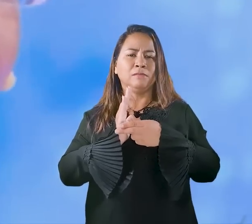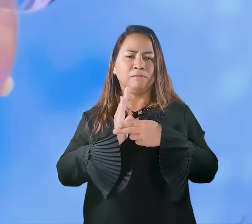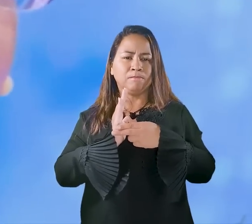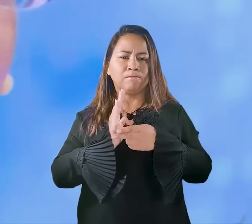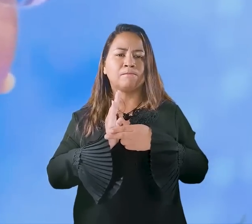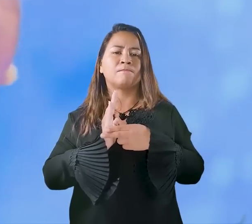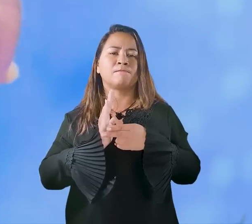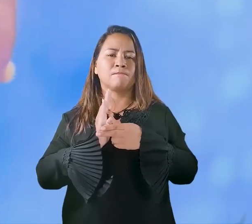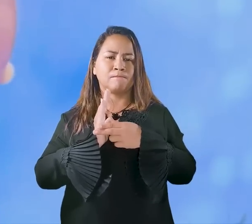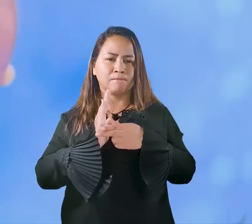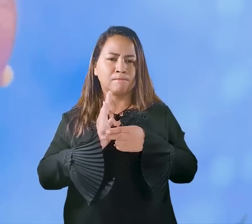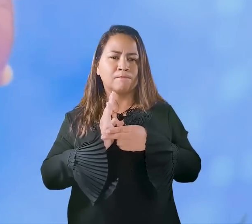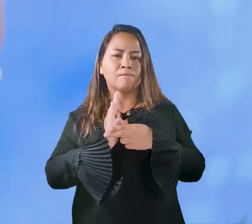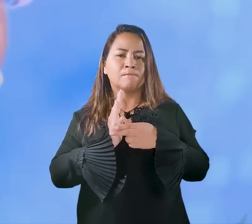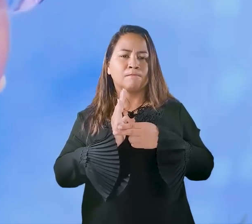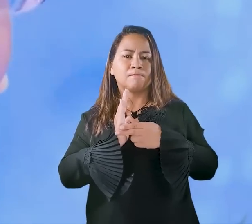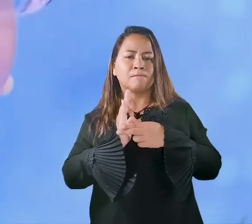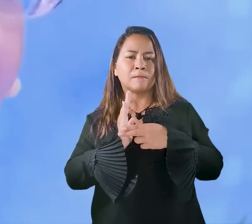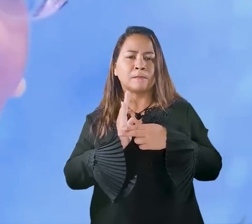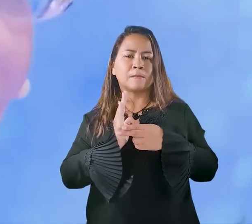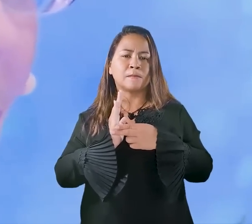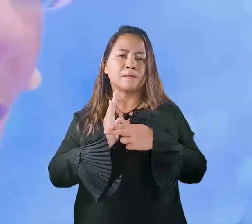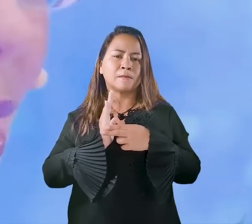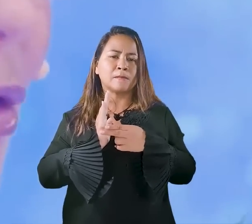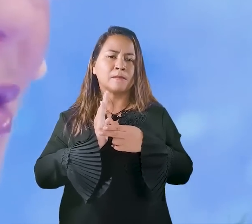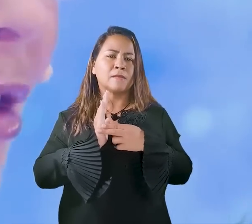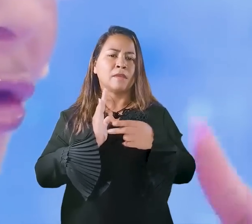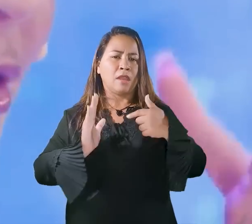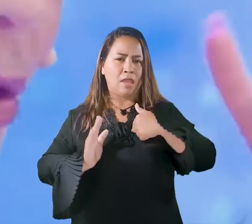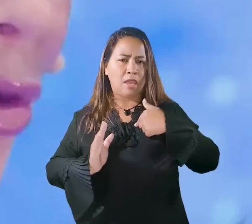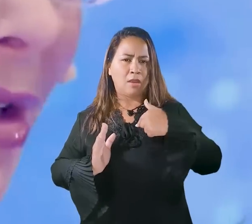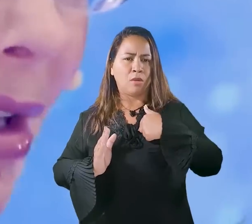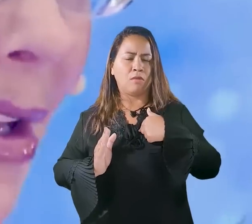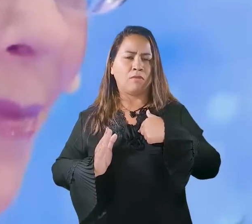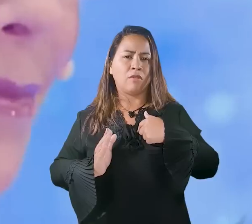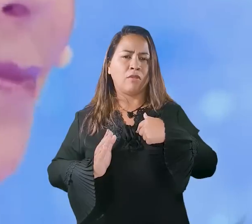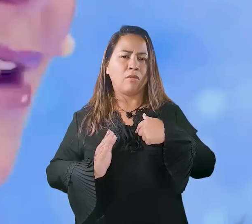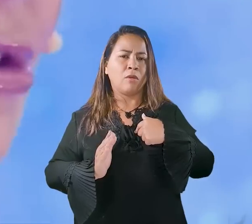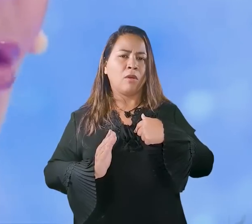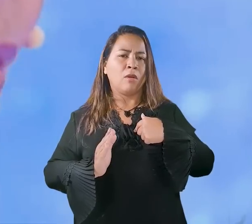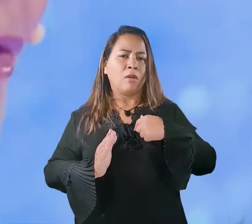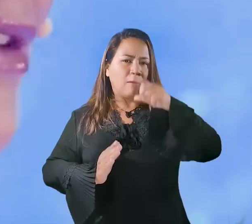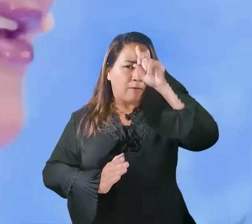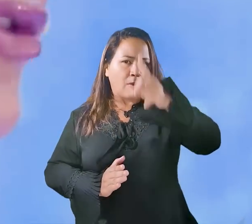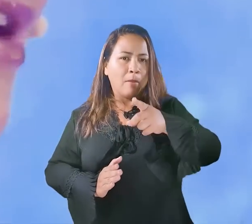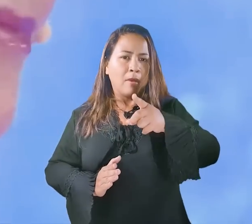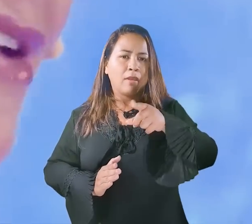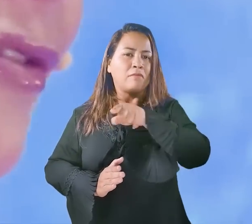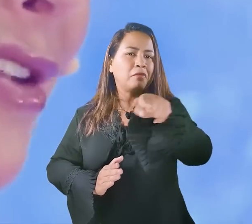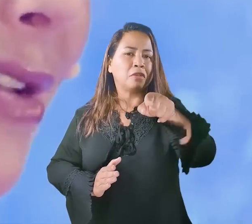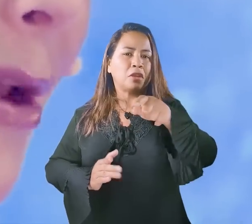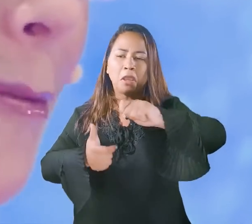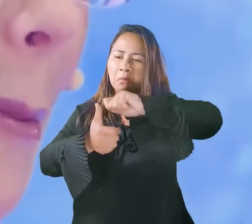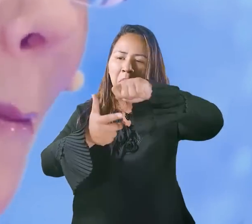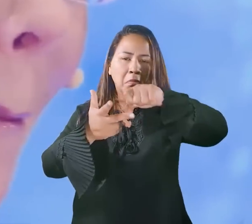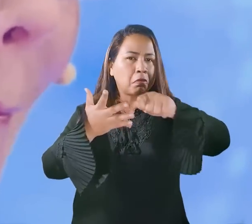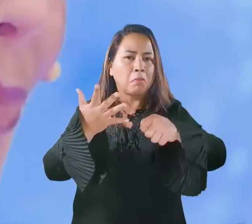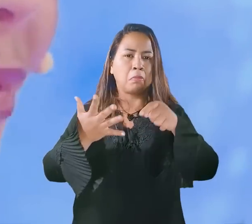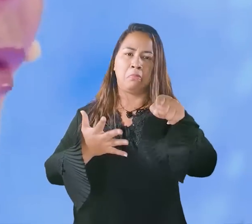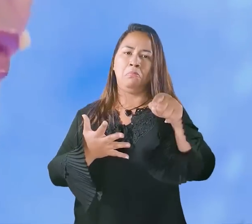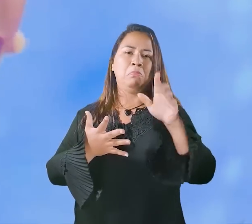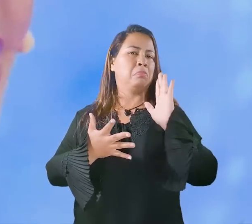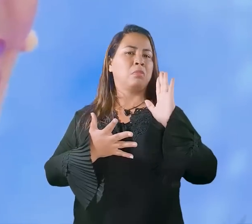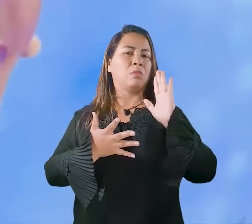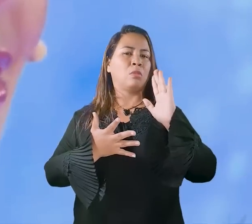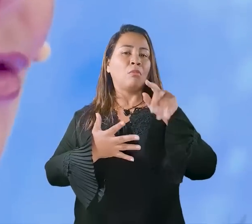você. Eu vou dar o decreto. E você vai dizer o que prende a tua vida. E eu também vou fazer.